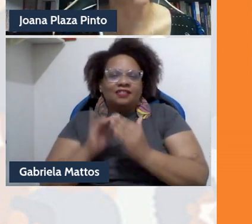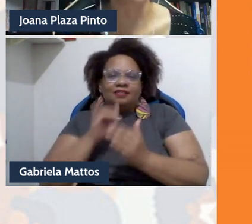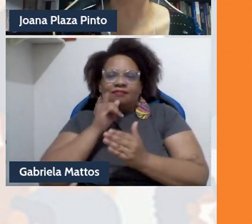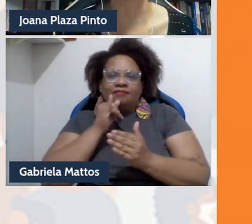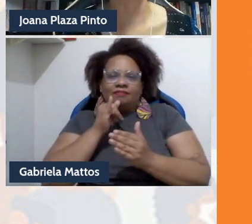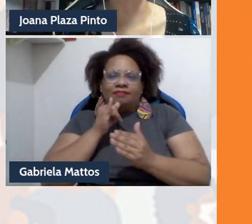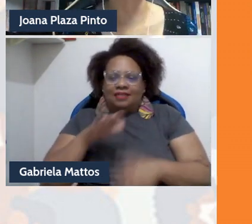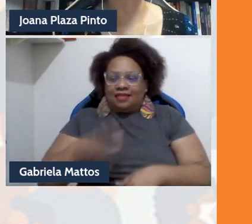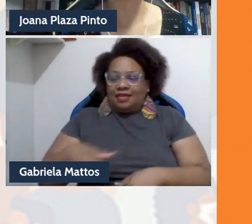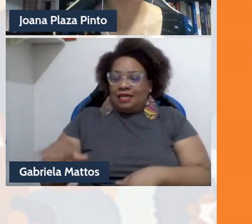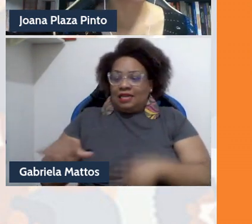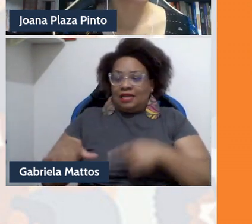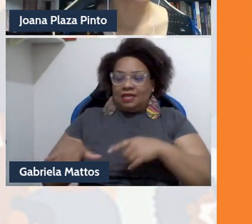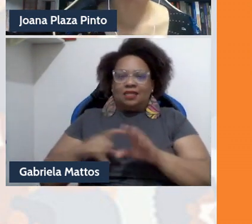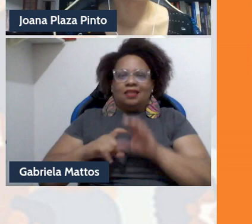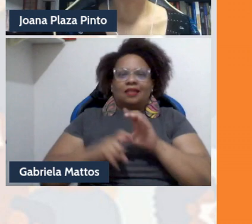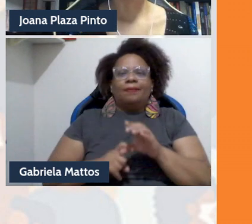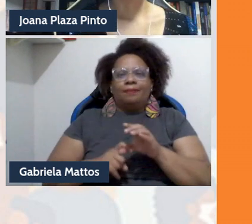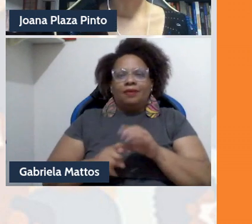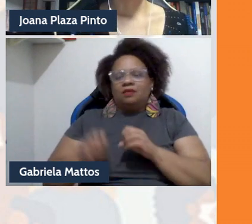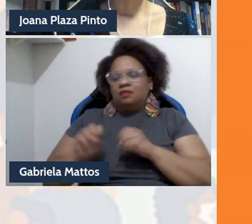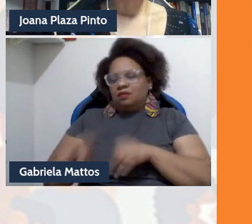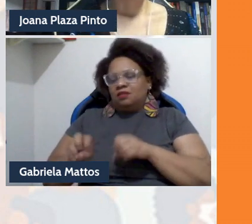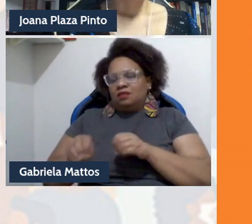dependente é uma criança que também estuda.